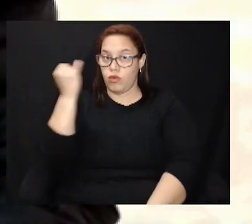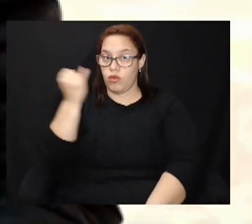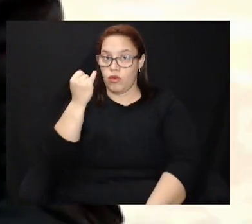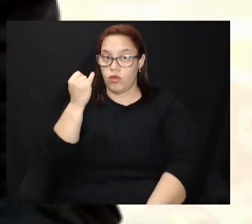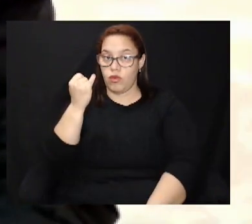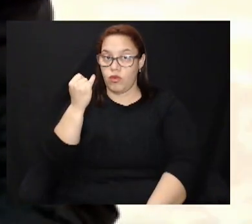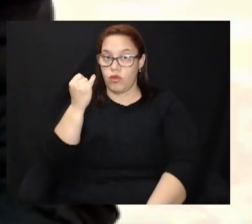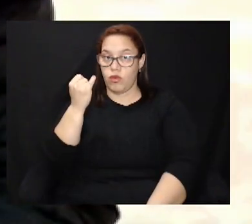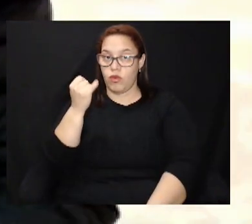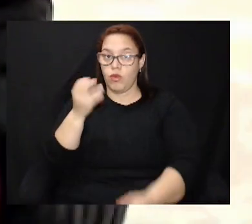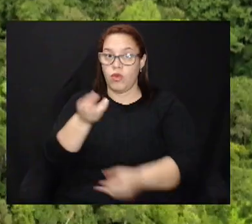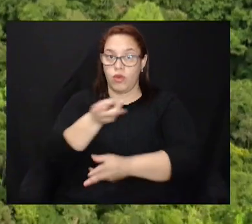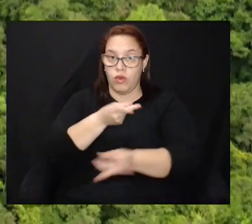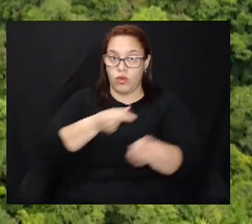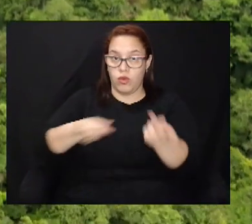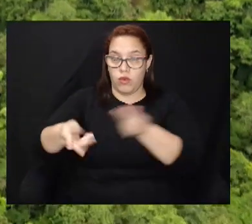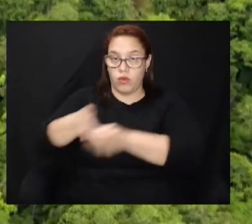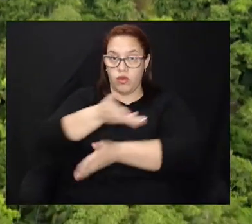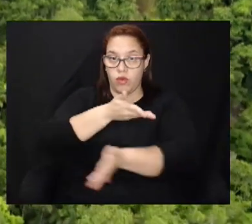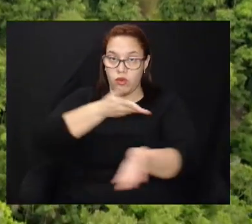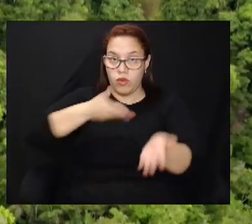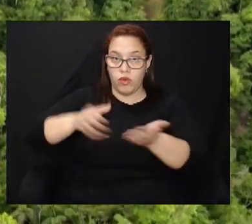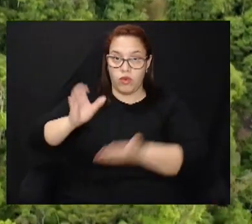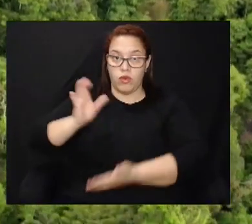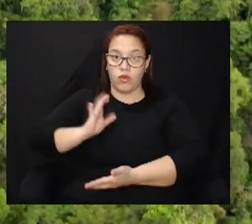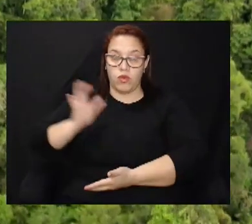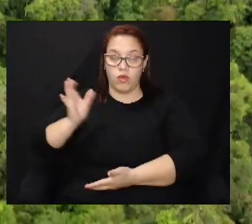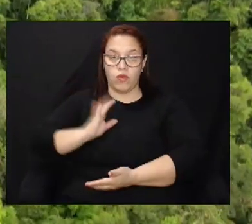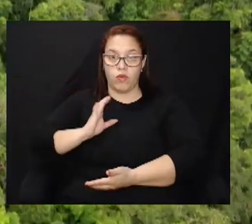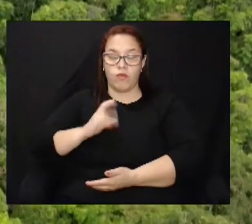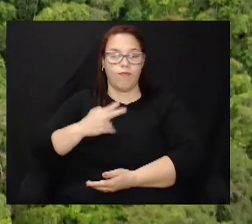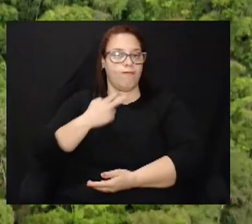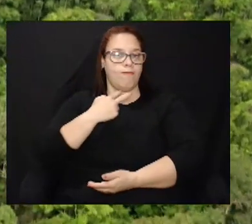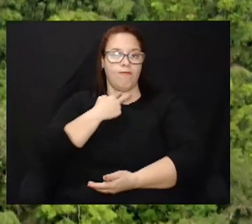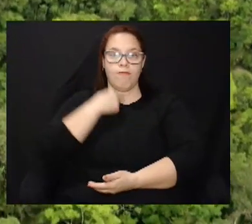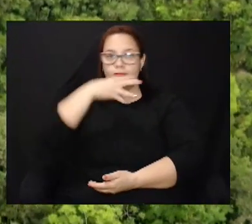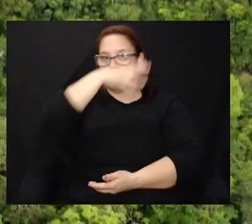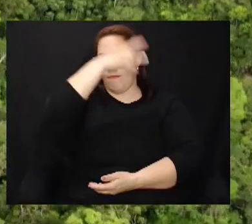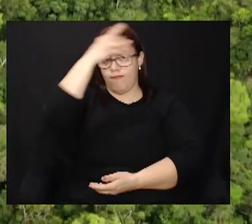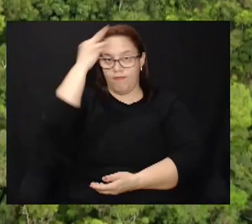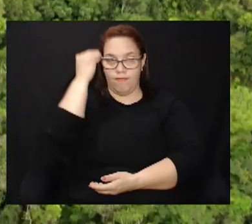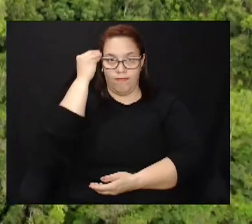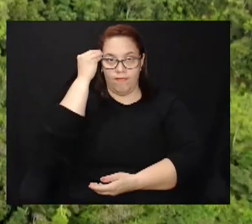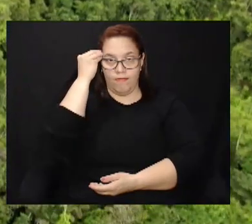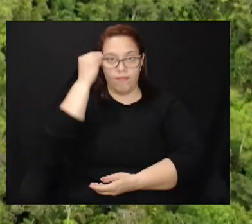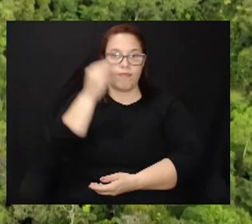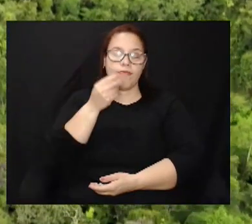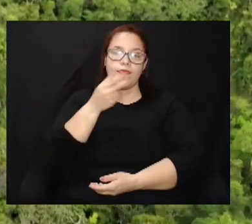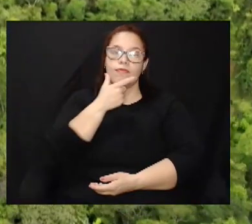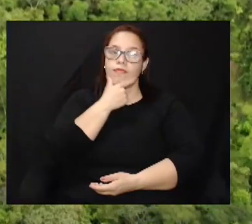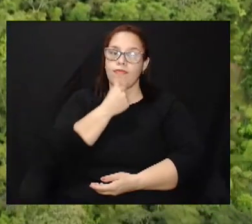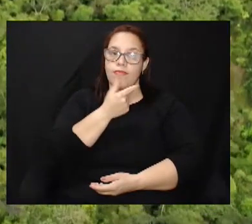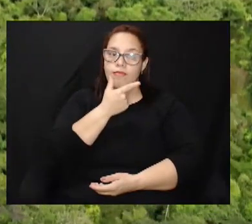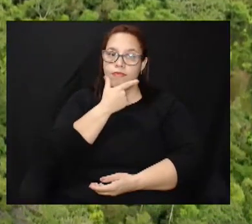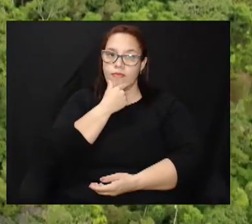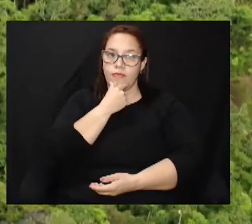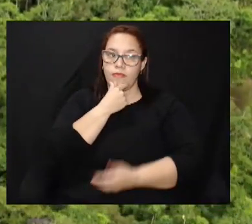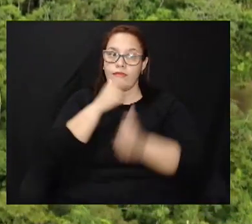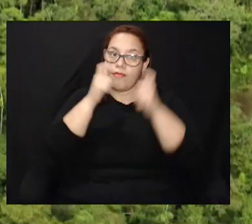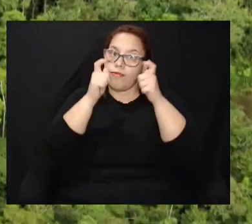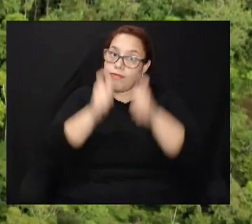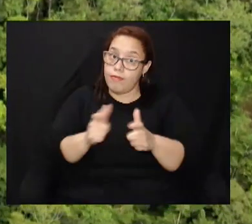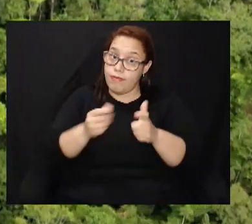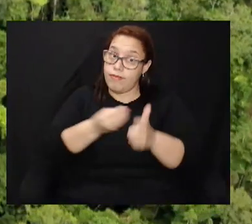contribuir os países ricos, mas não podemos esquecer o homem pobre local que vive na região